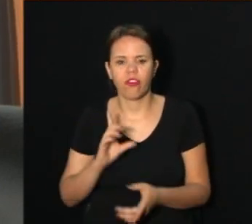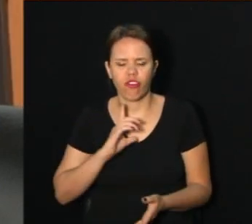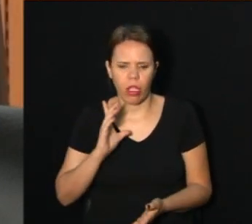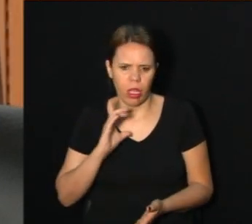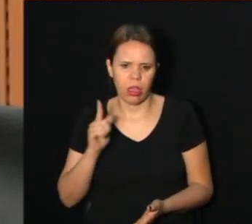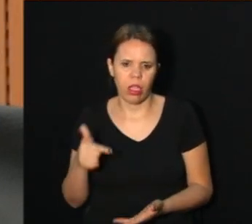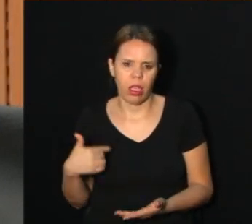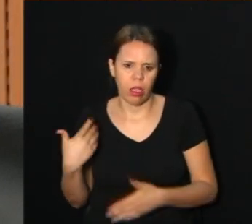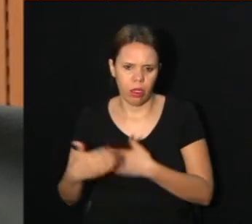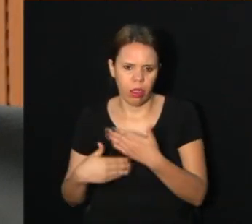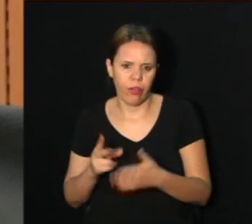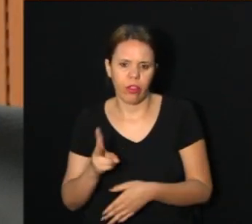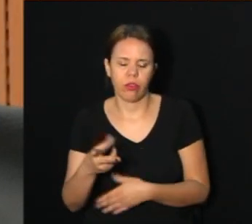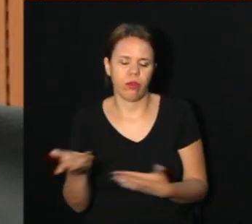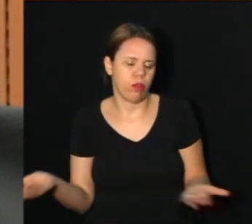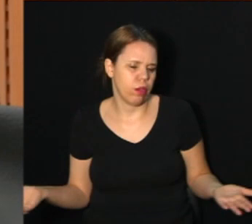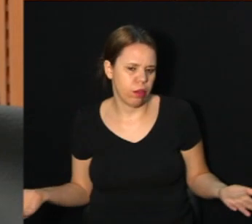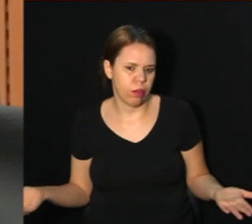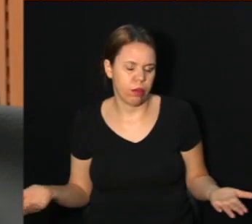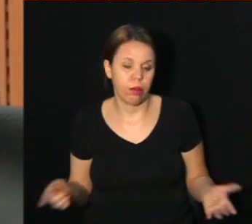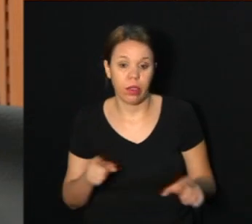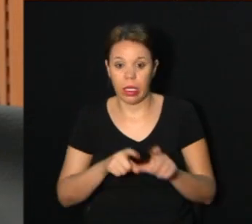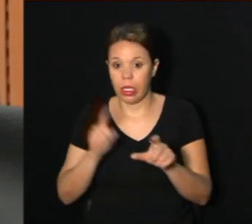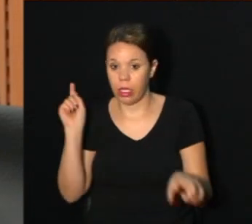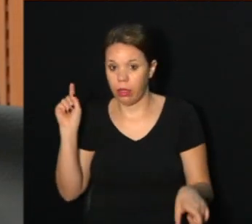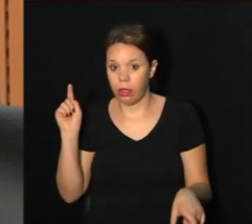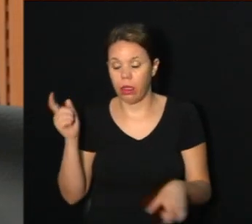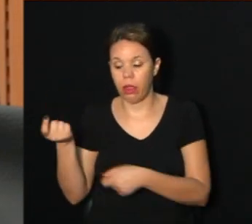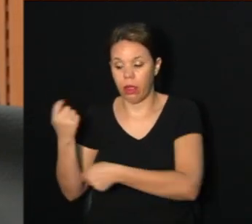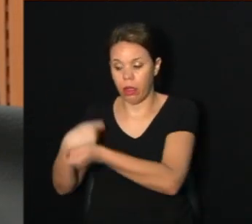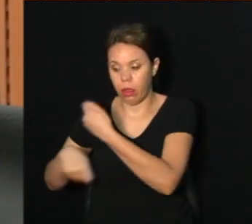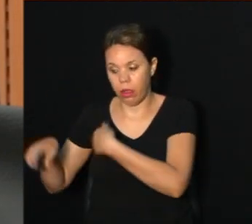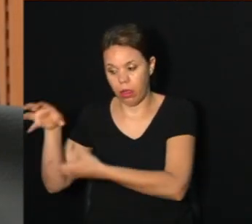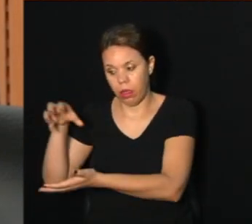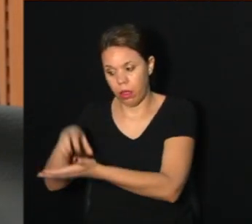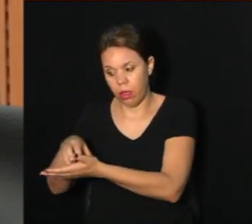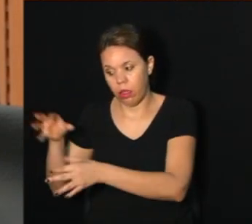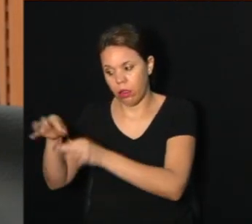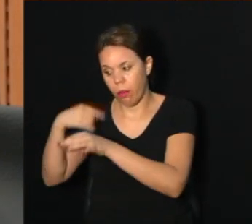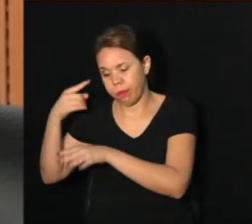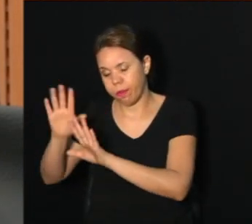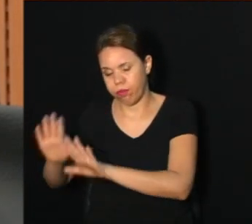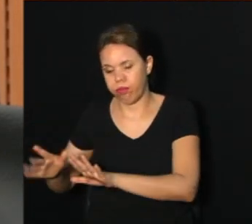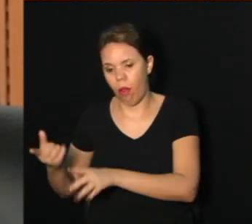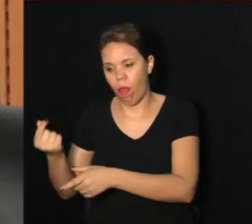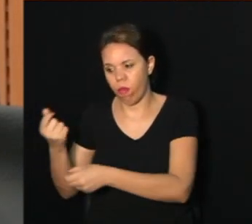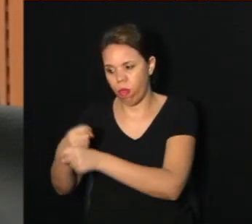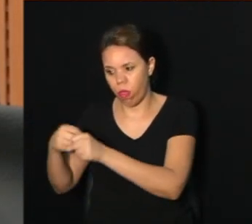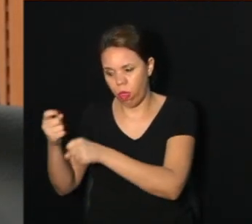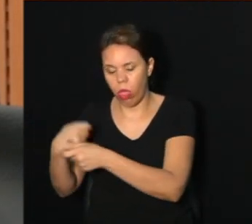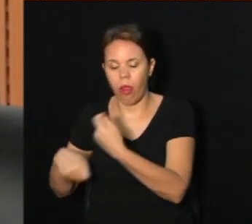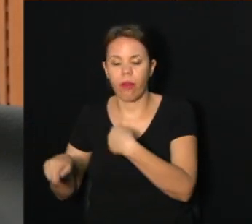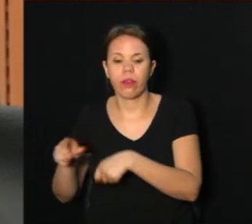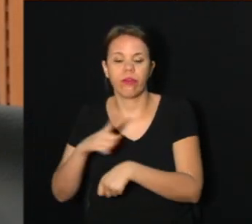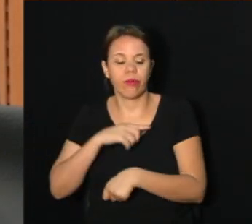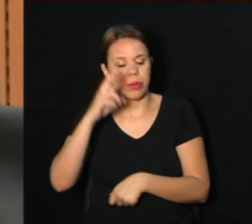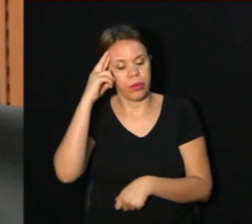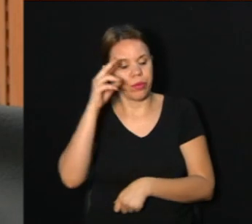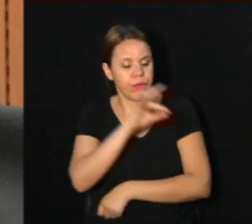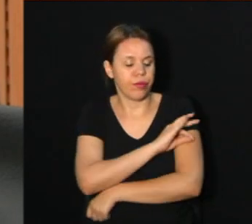município. A independência administrativa e financeira, isso cabe ao chefe do Poder